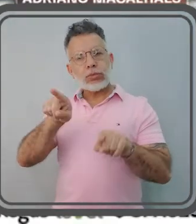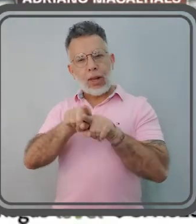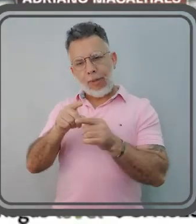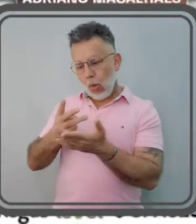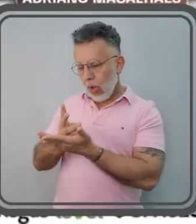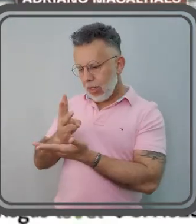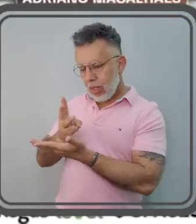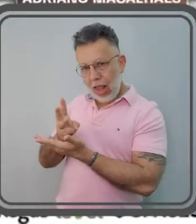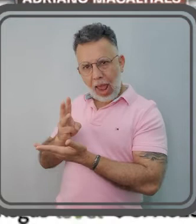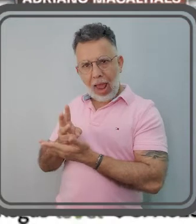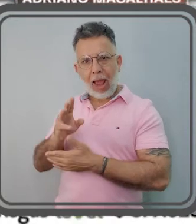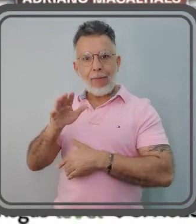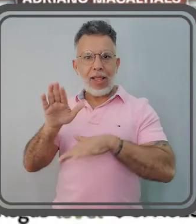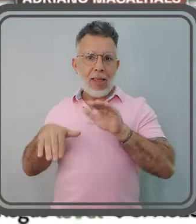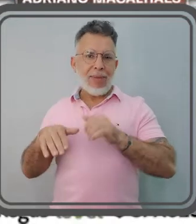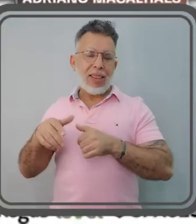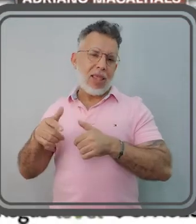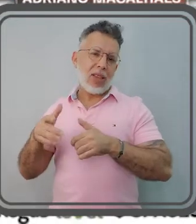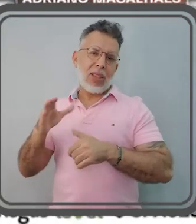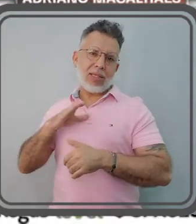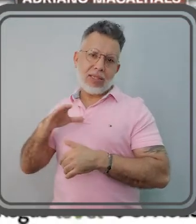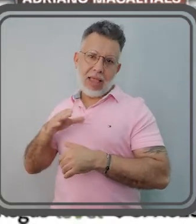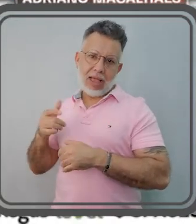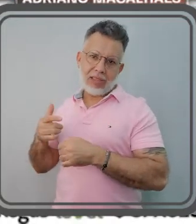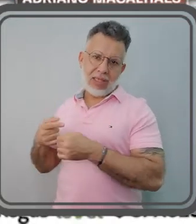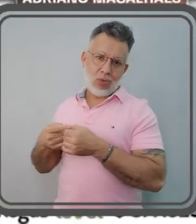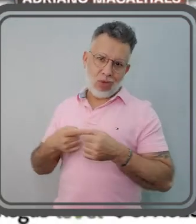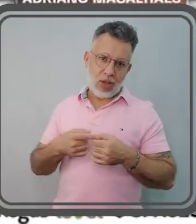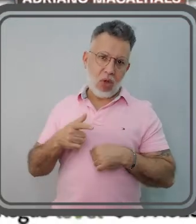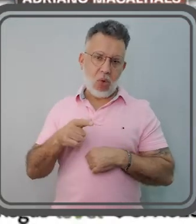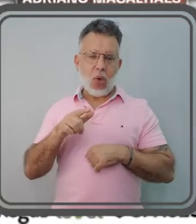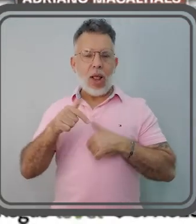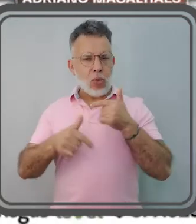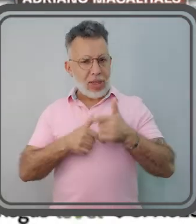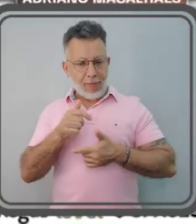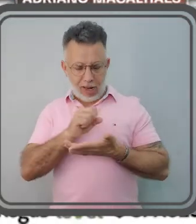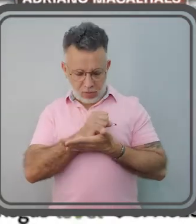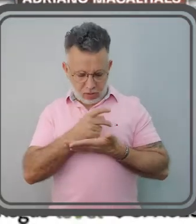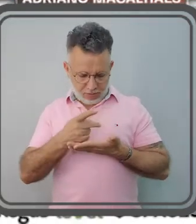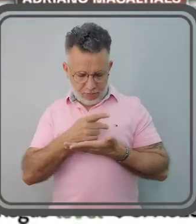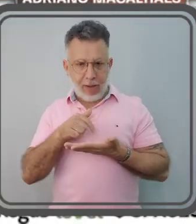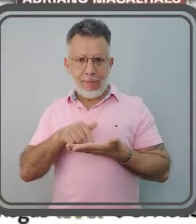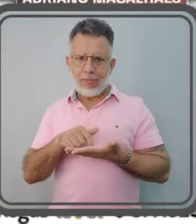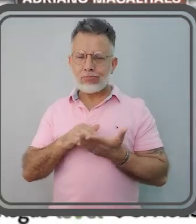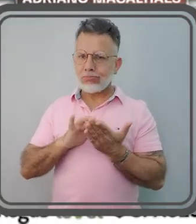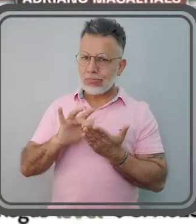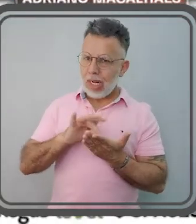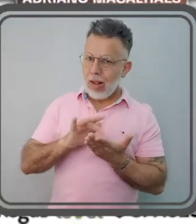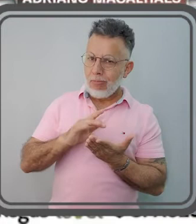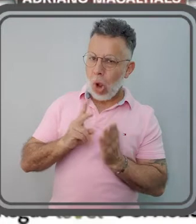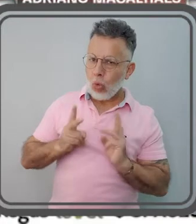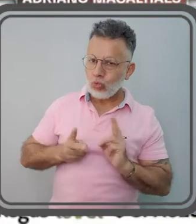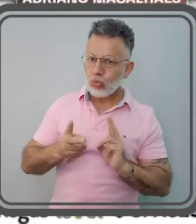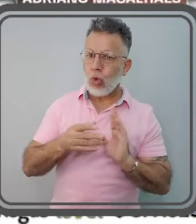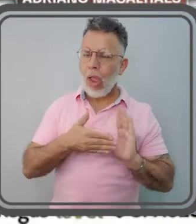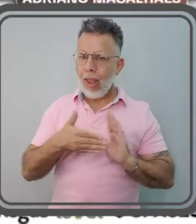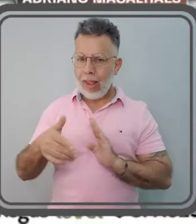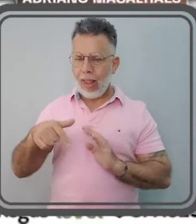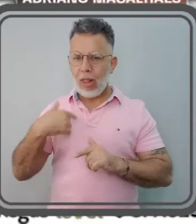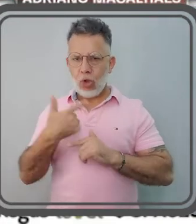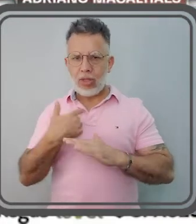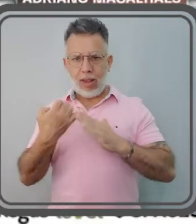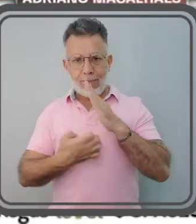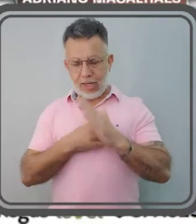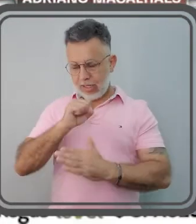do delivery, ele perpetuou muito bem. E a Splash, como já trabalhava, a gente acabou saindo um pouquinho na frente